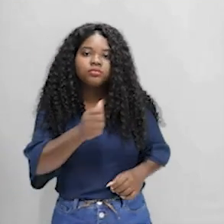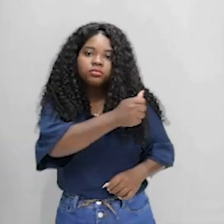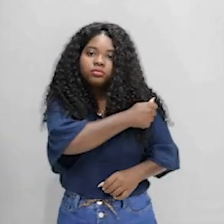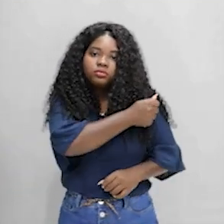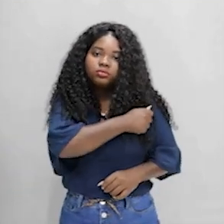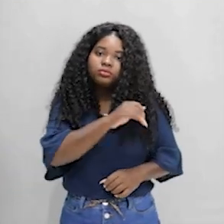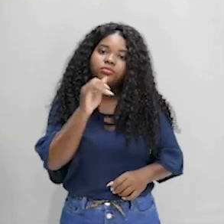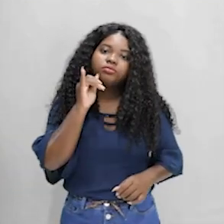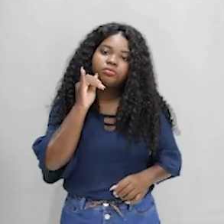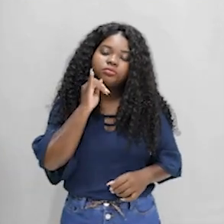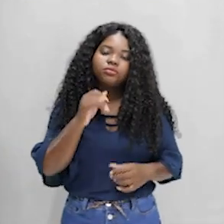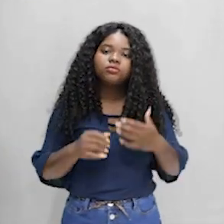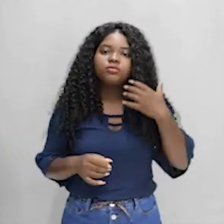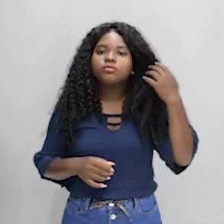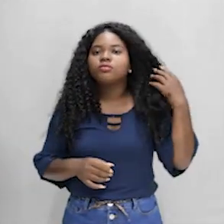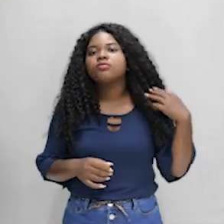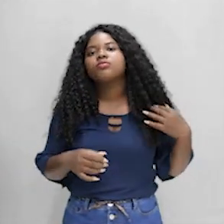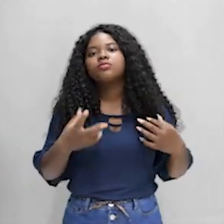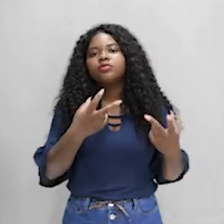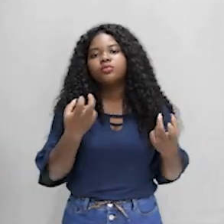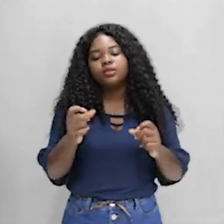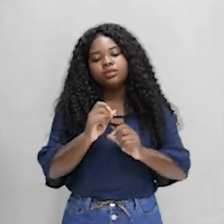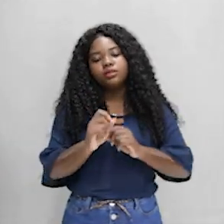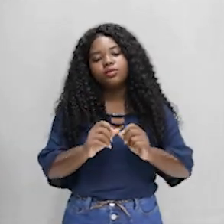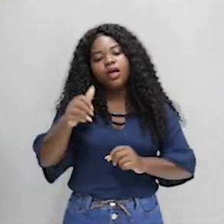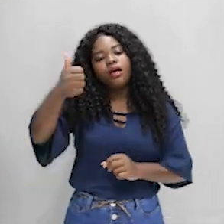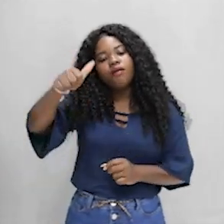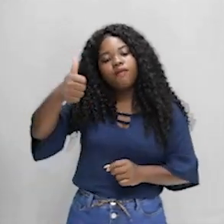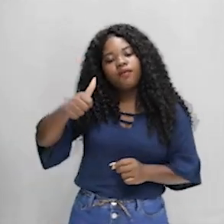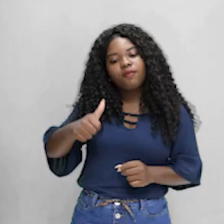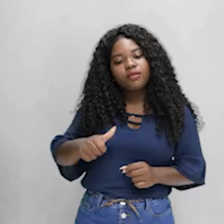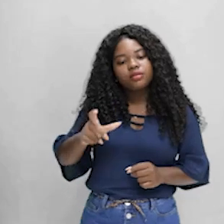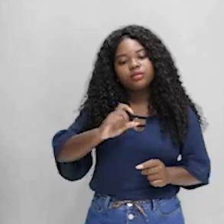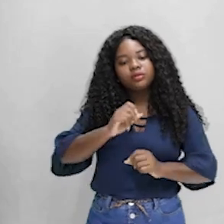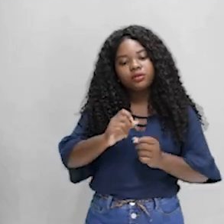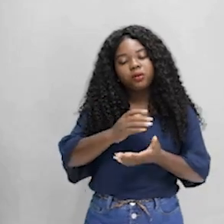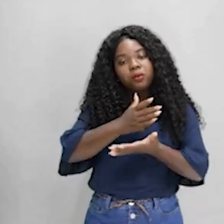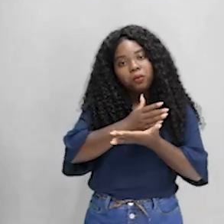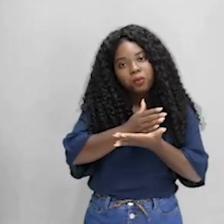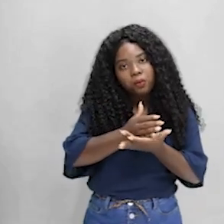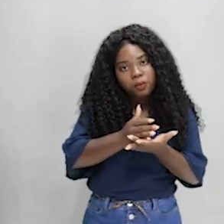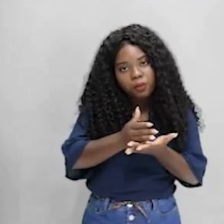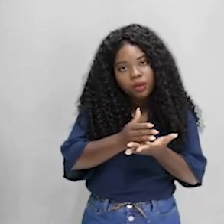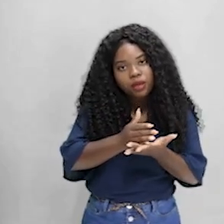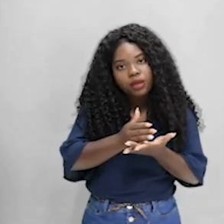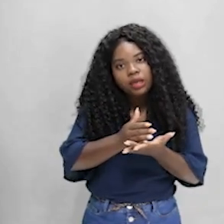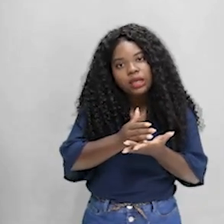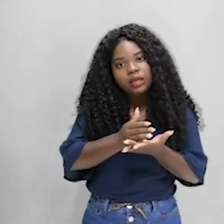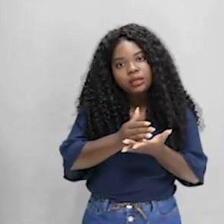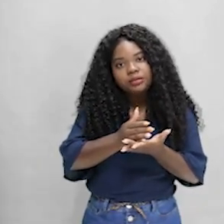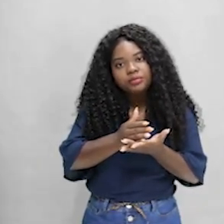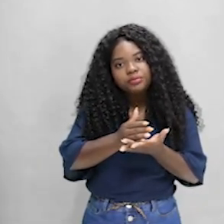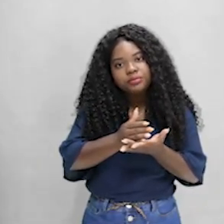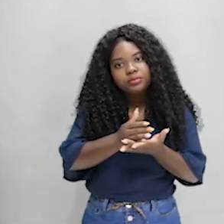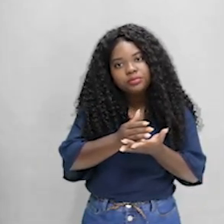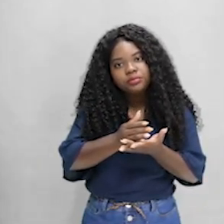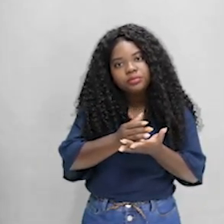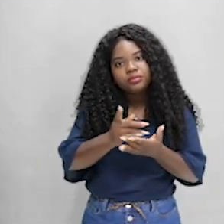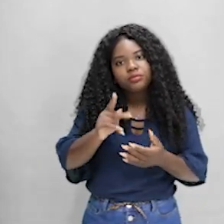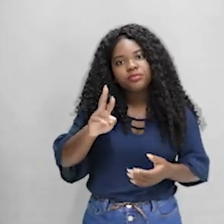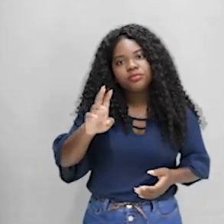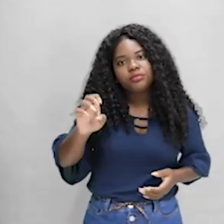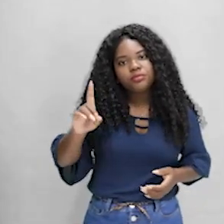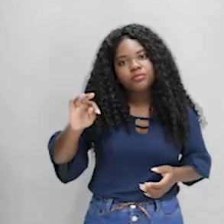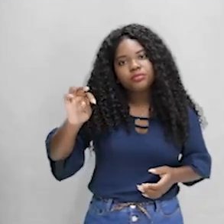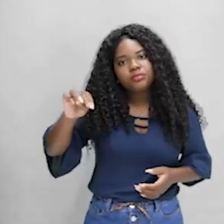aluno. Então, percebam que essa expressão avaliar surge no início, né? Naquela fase lá da